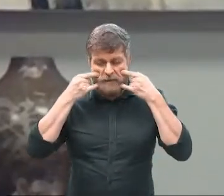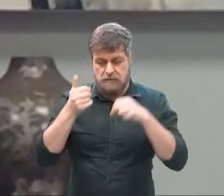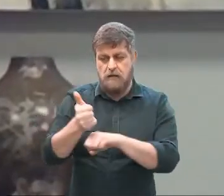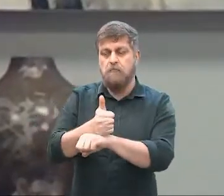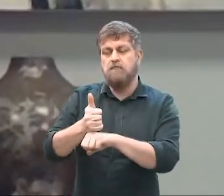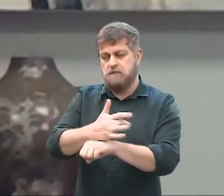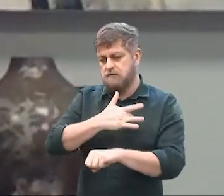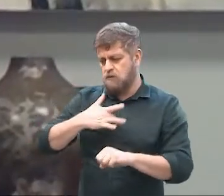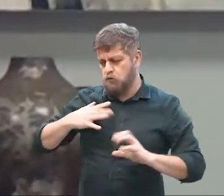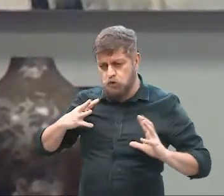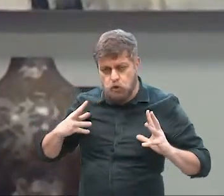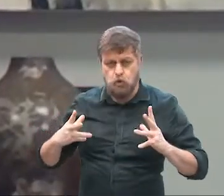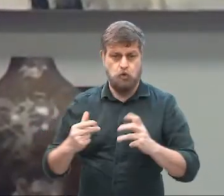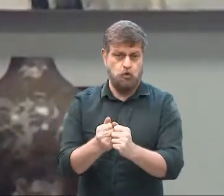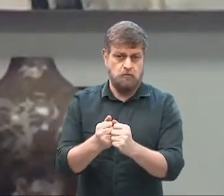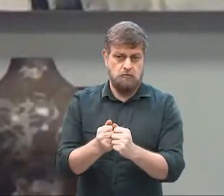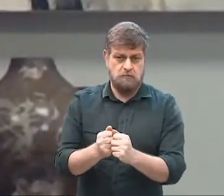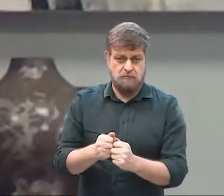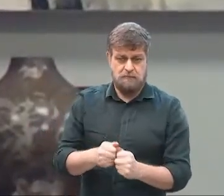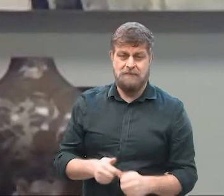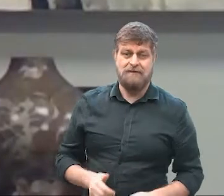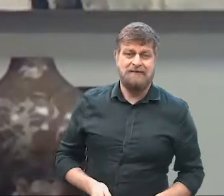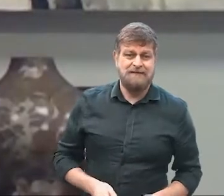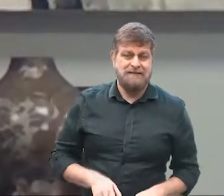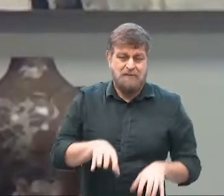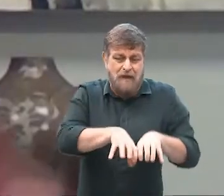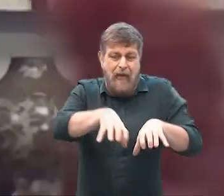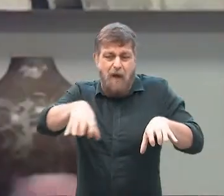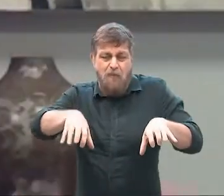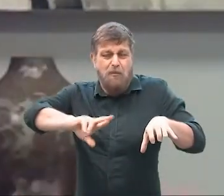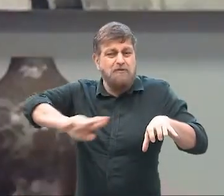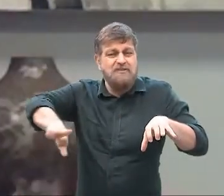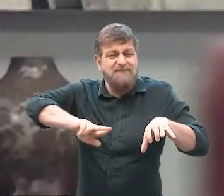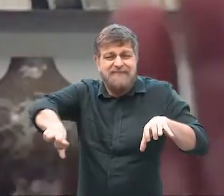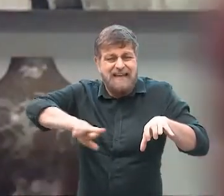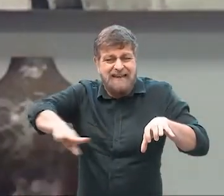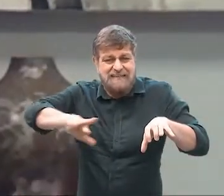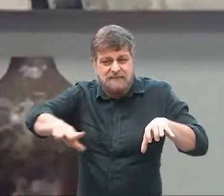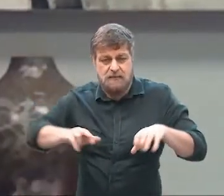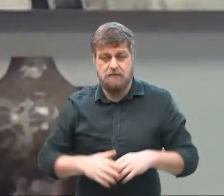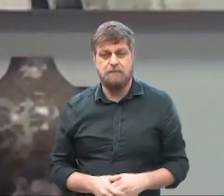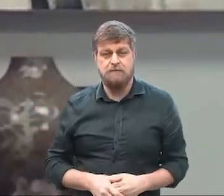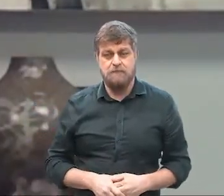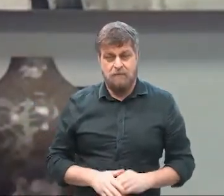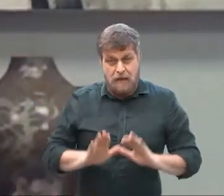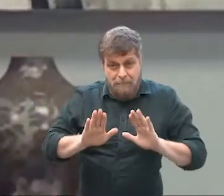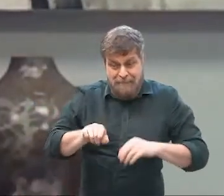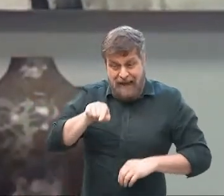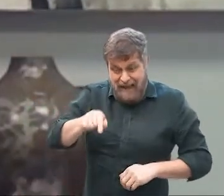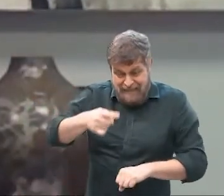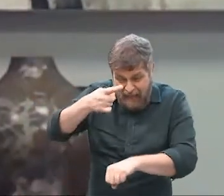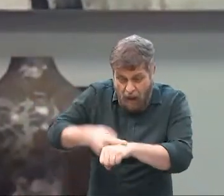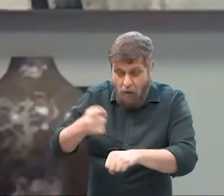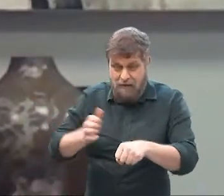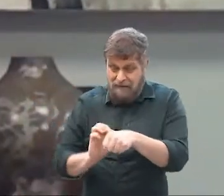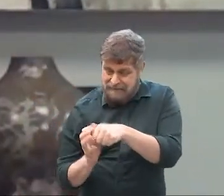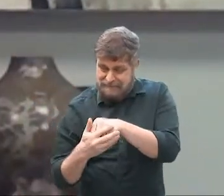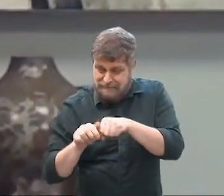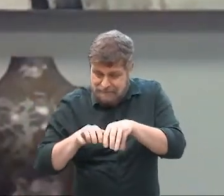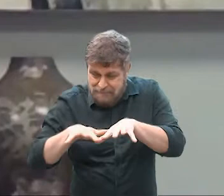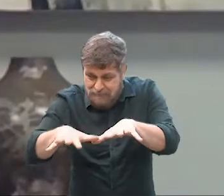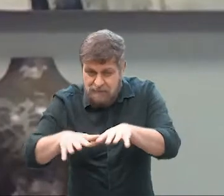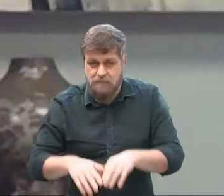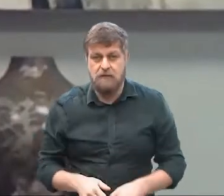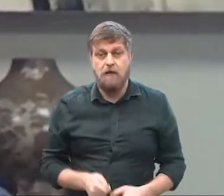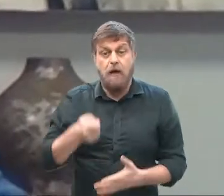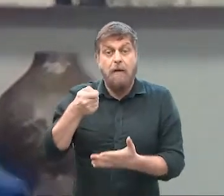profissionais da saúde. Os profissionais de saúde não é uma categoria diferenciada de outras, mas nesse momento da pandemia,